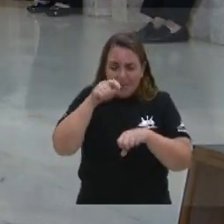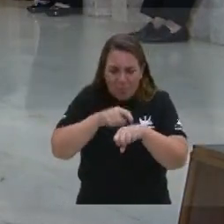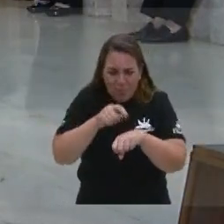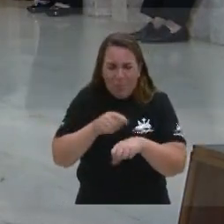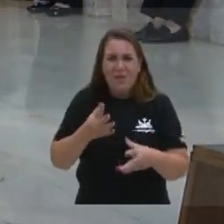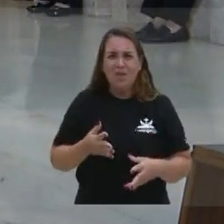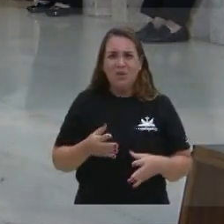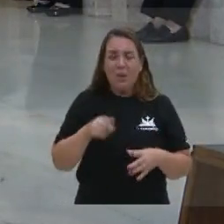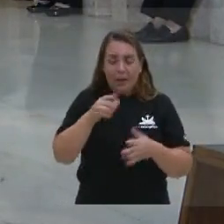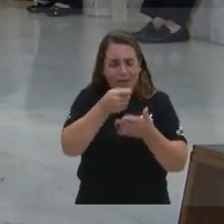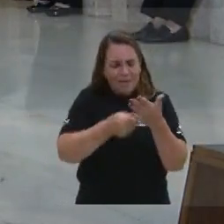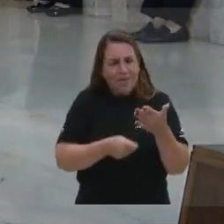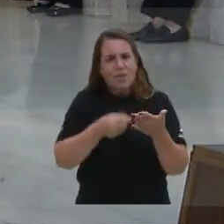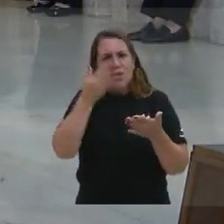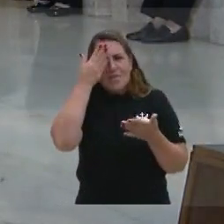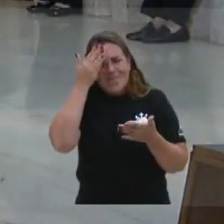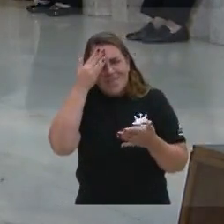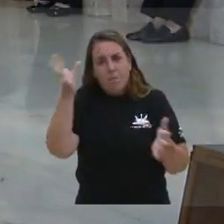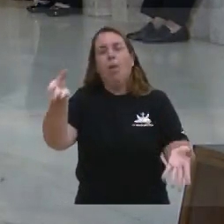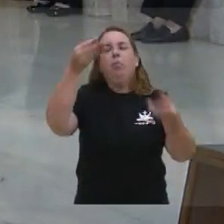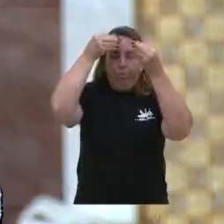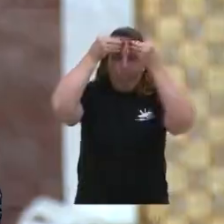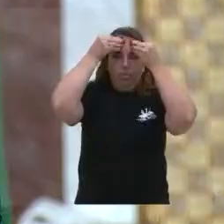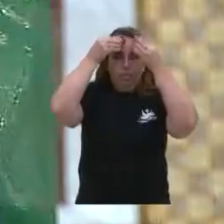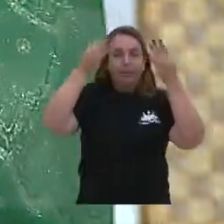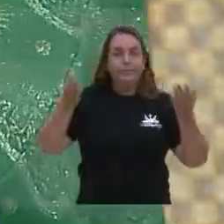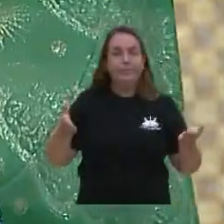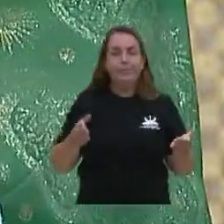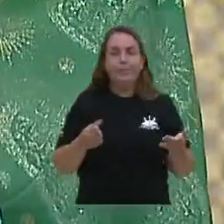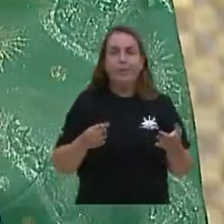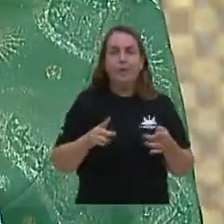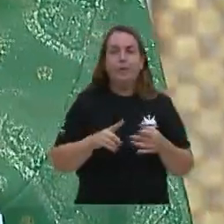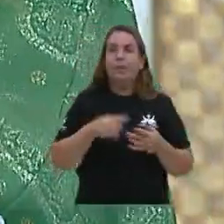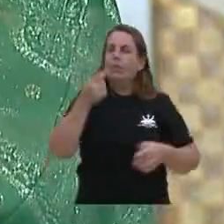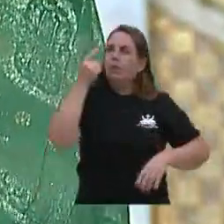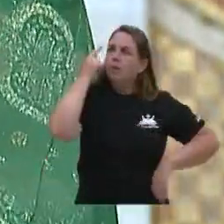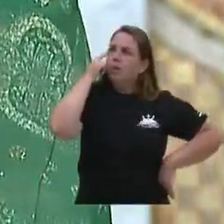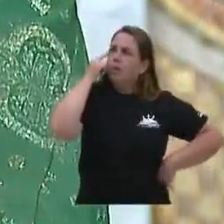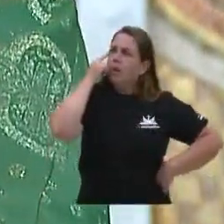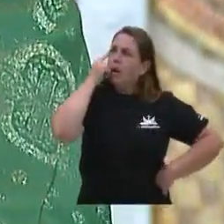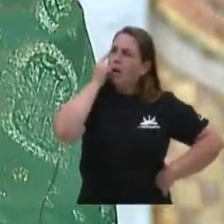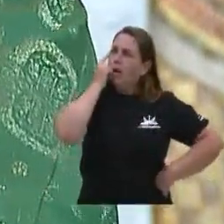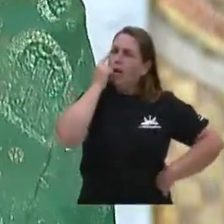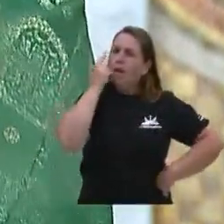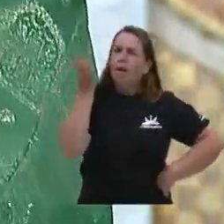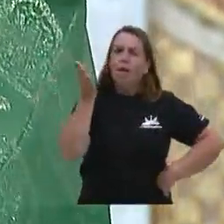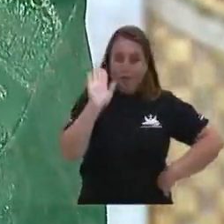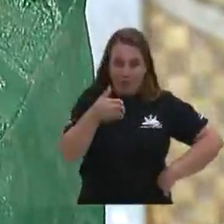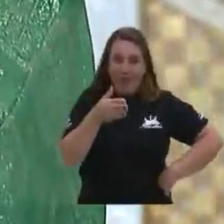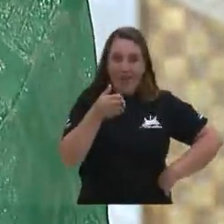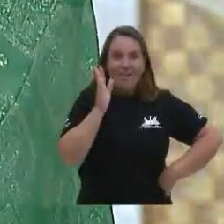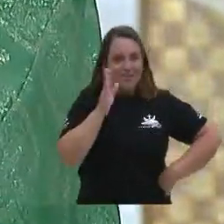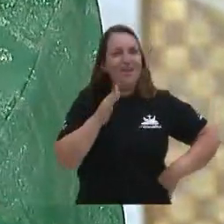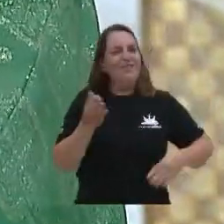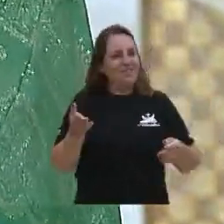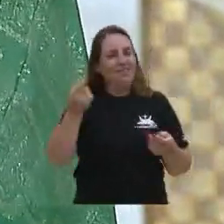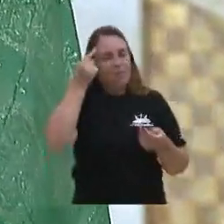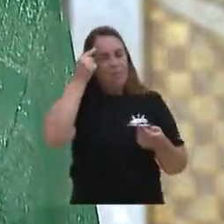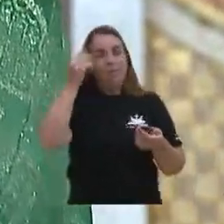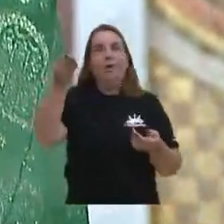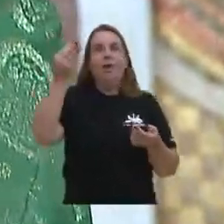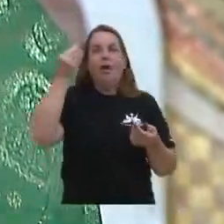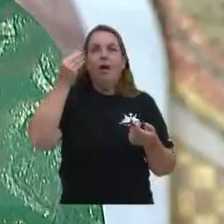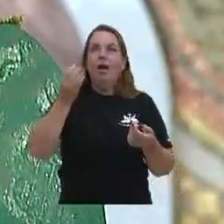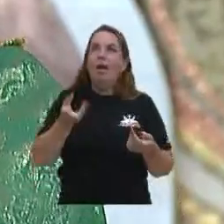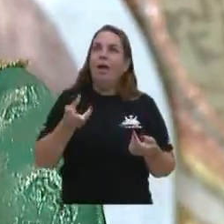hora, aquele texto que você sabe de cor, ele faz pim na tua cabeça. Já tiveram isso? Quem já